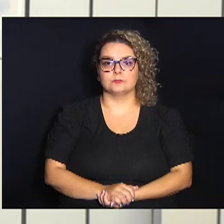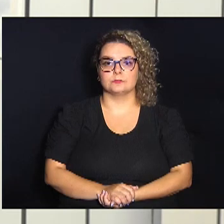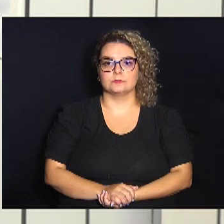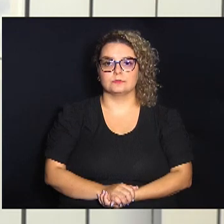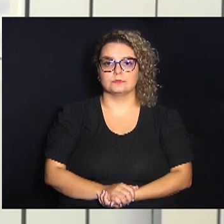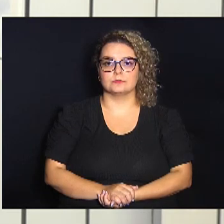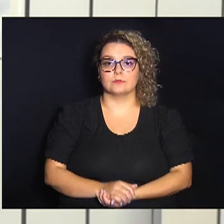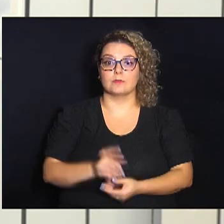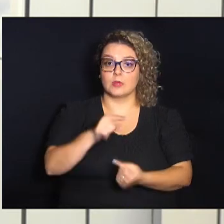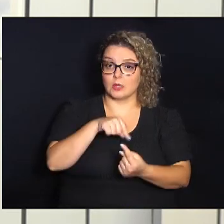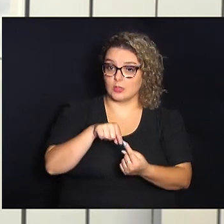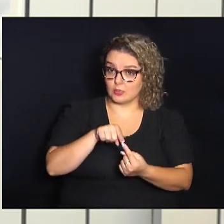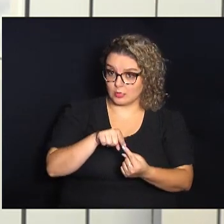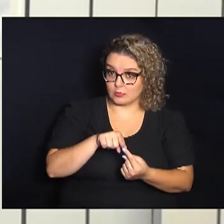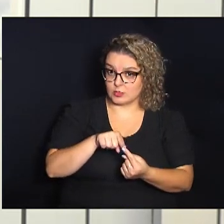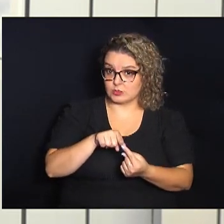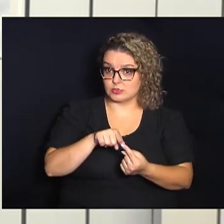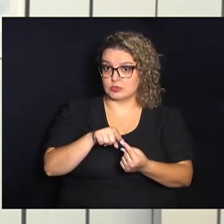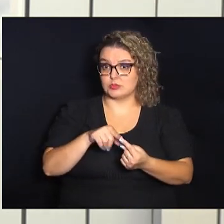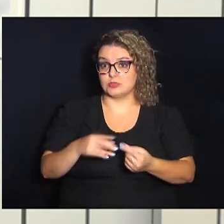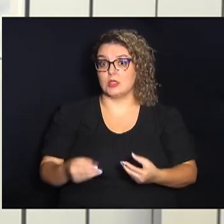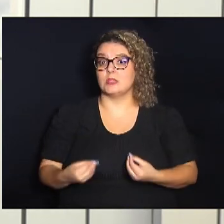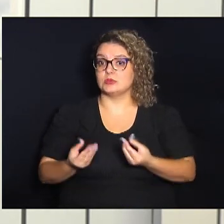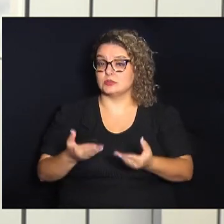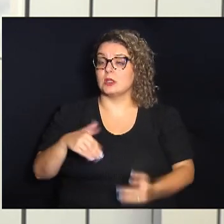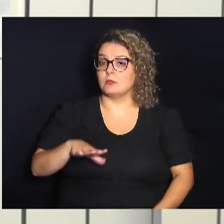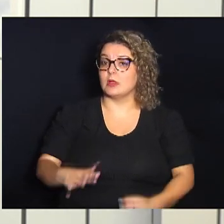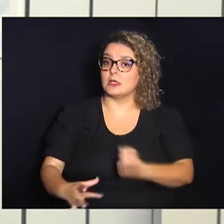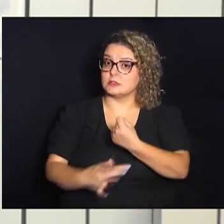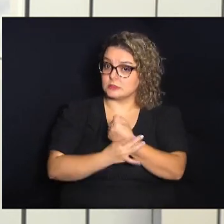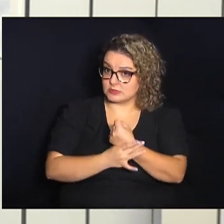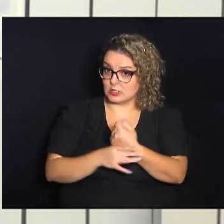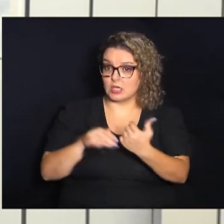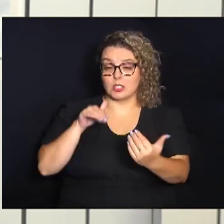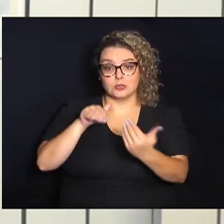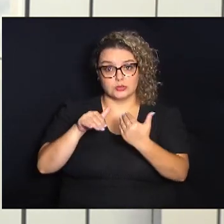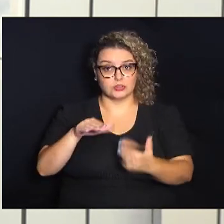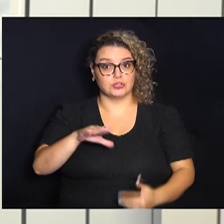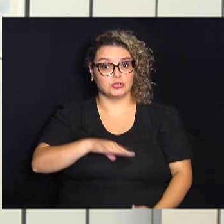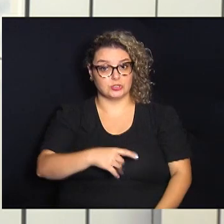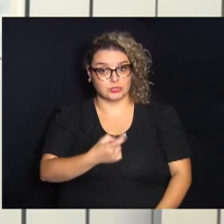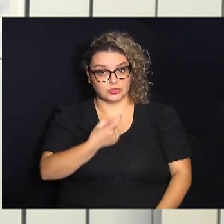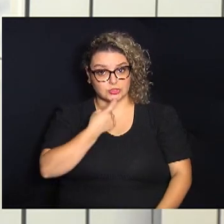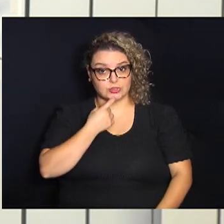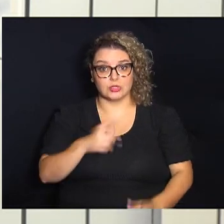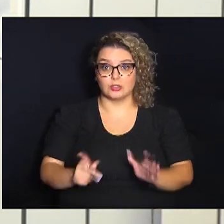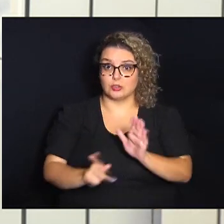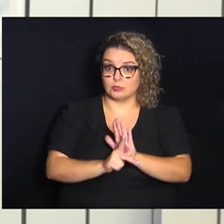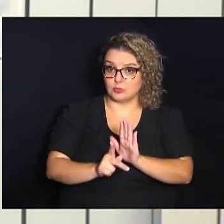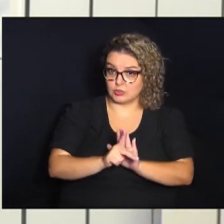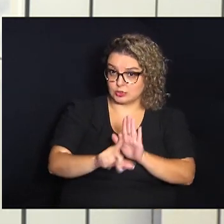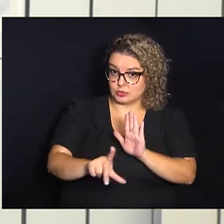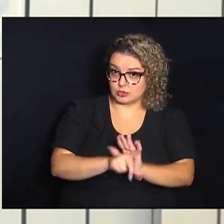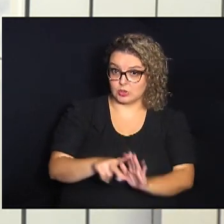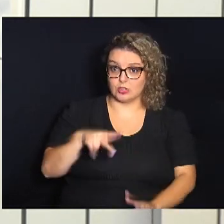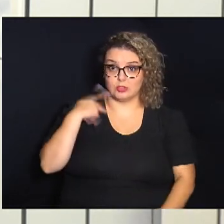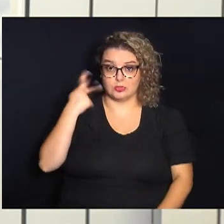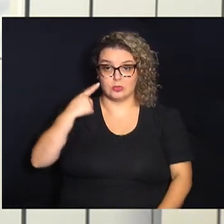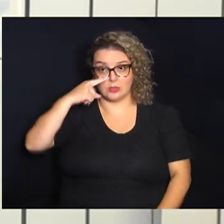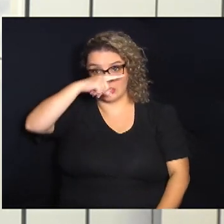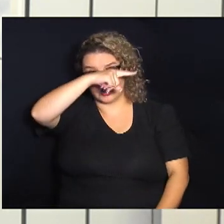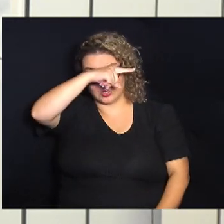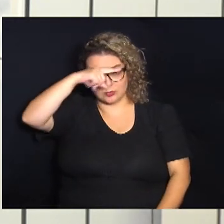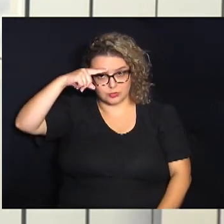Com o objetivo de trazer mais segurança para o trânsito de Campinas, o projeto de lei do vereador Otto